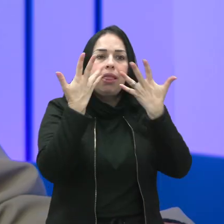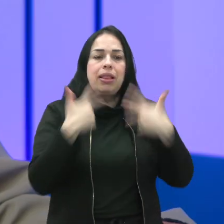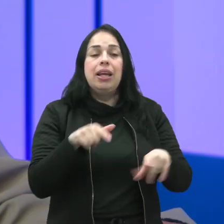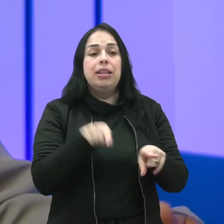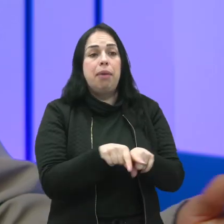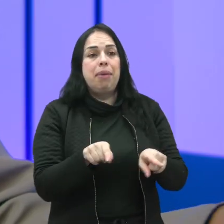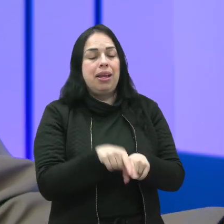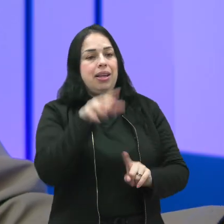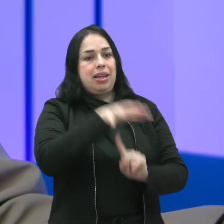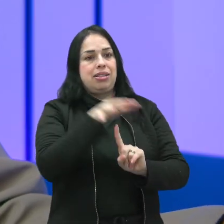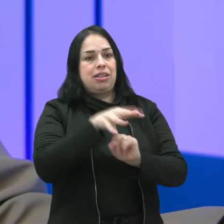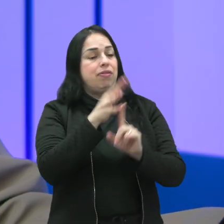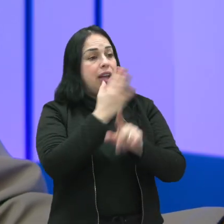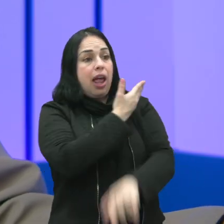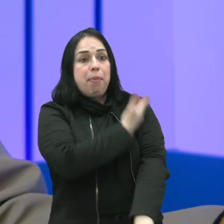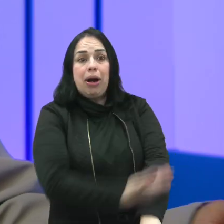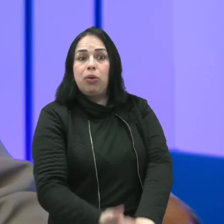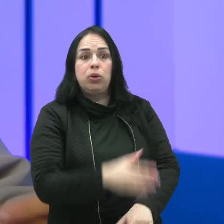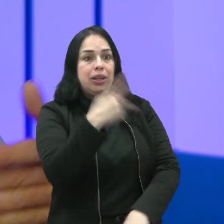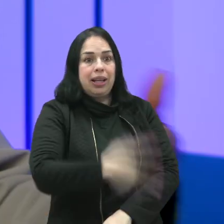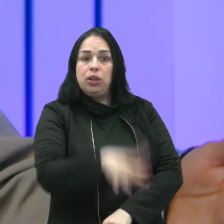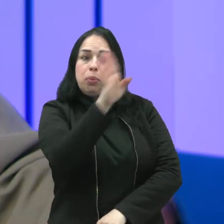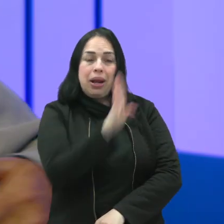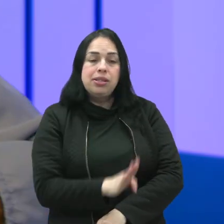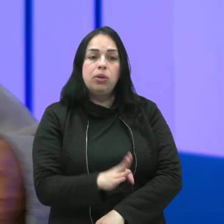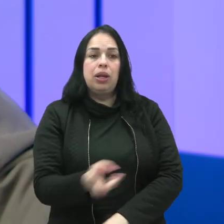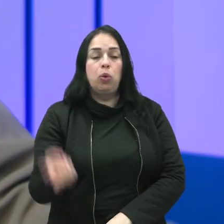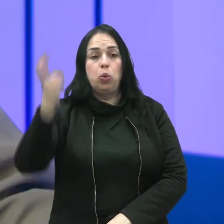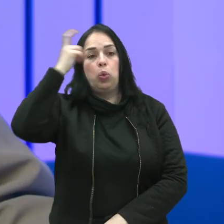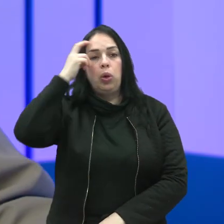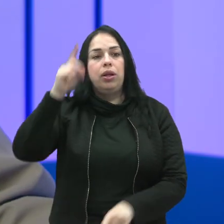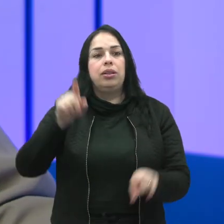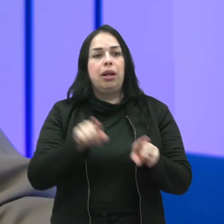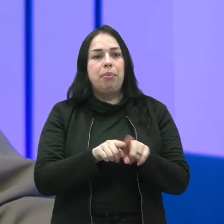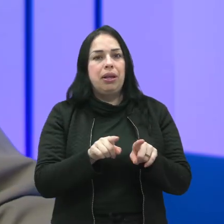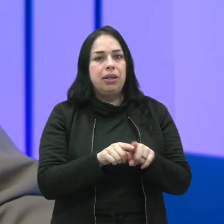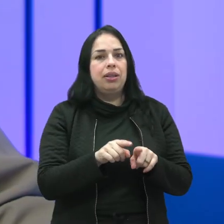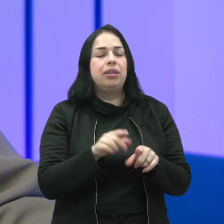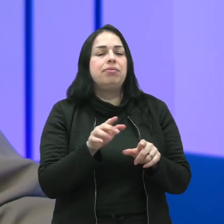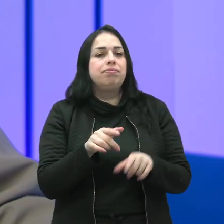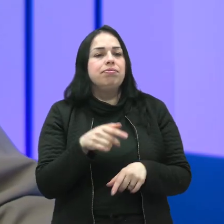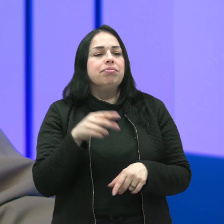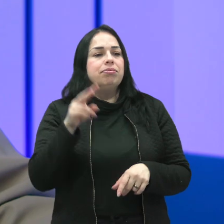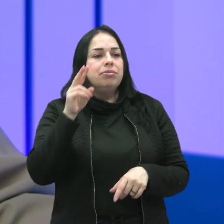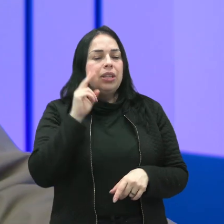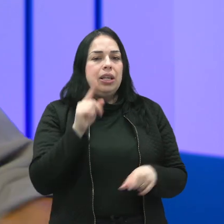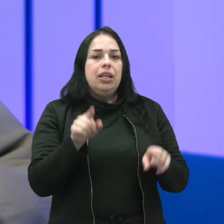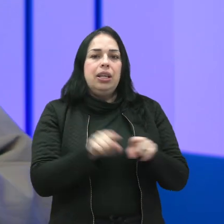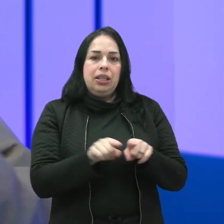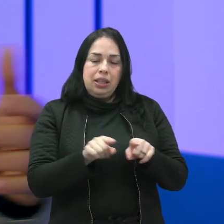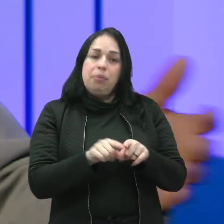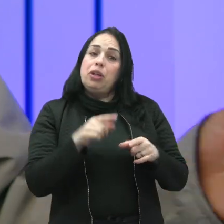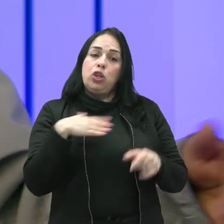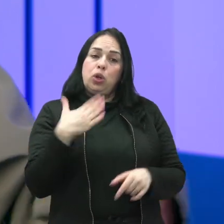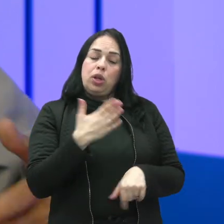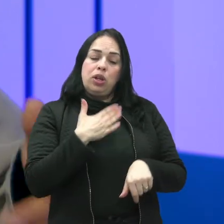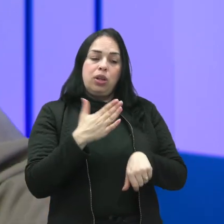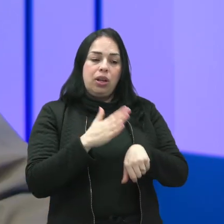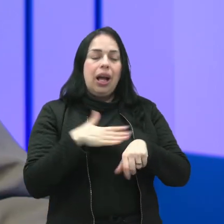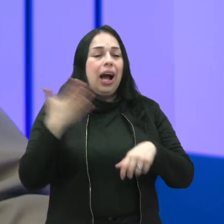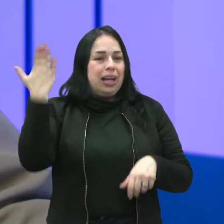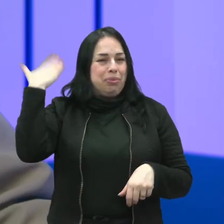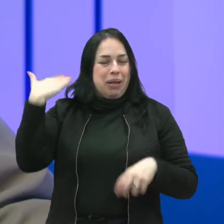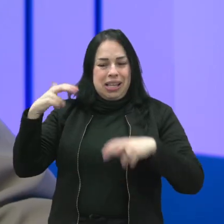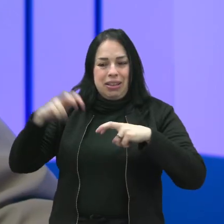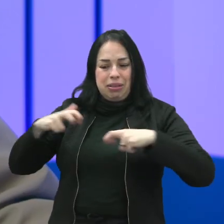Brasil e a gente perdeu isso rapidamente, né? Que era uma relação que a gente tinha. Então, nossa parte religiosa, nossa parte afetiva com os alimentos, então tudo que a gente ia fazer, a gente estava em torno dos